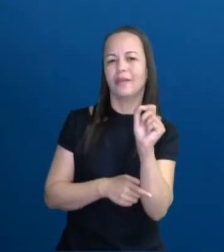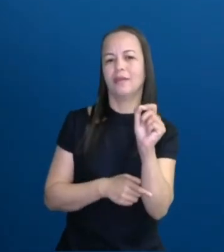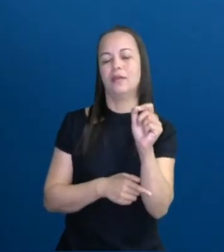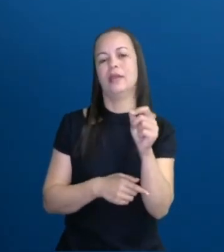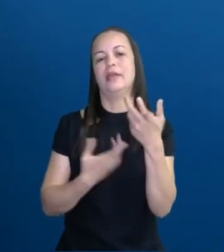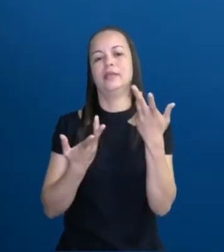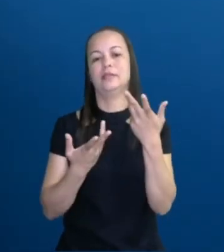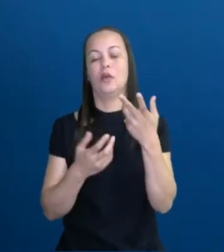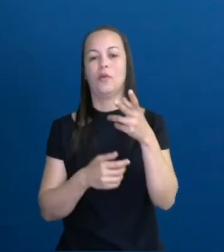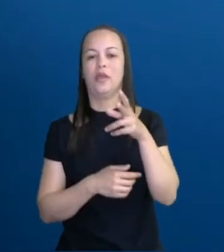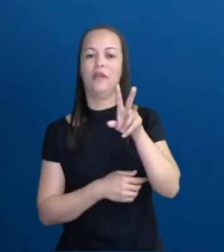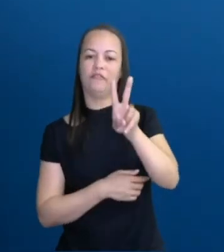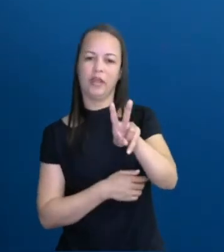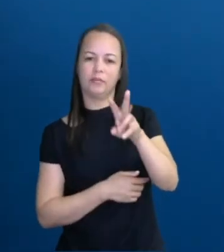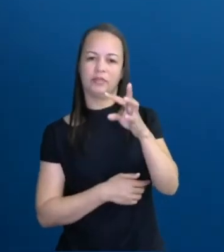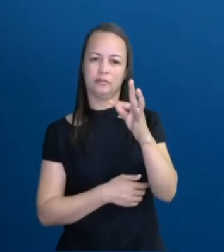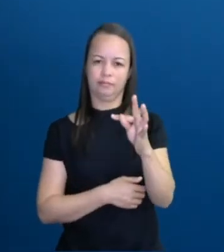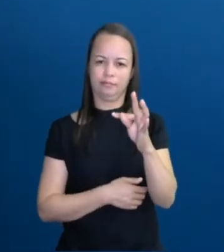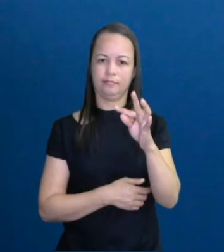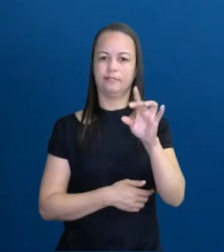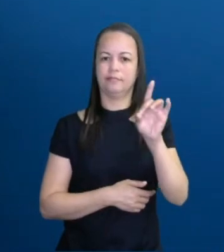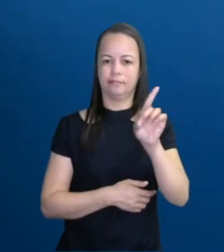é transitivo direto.